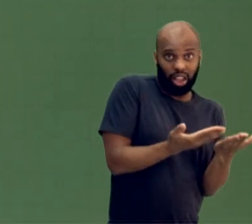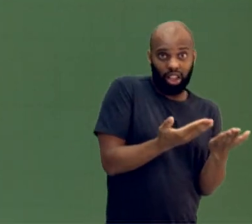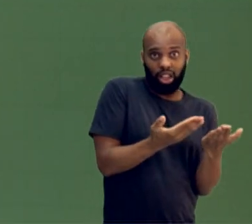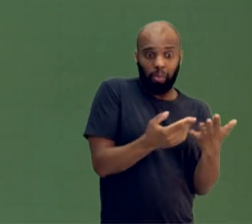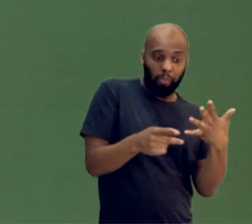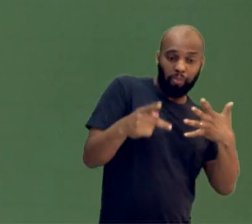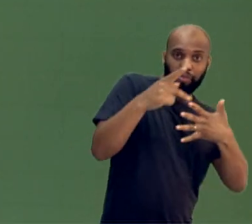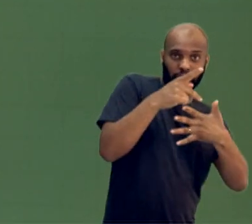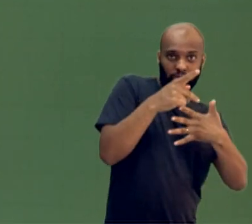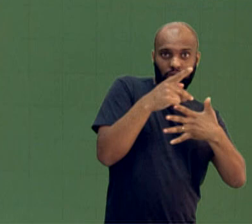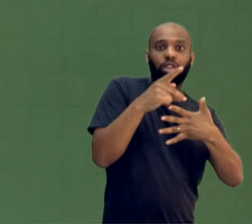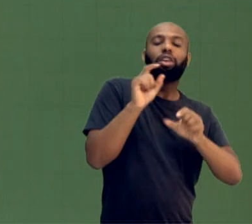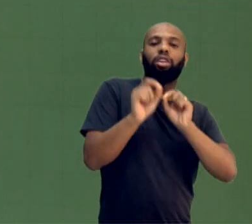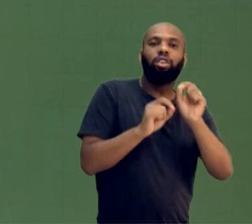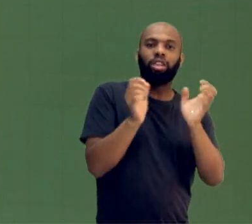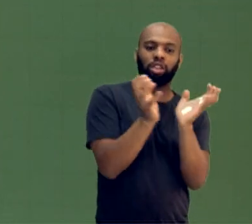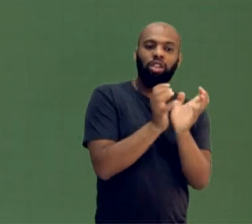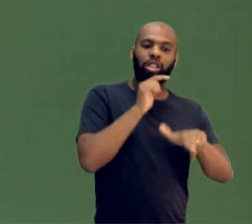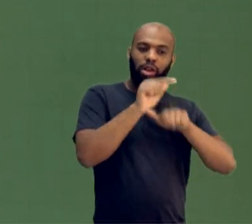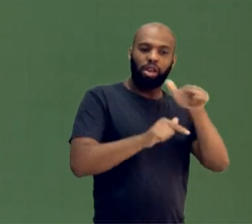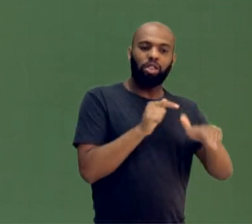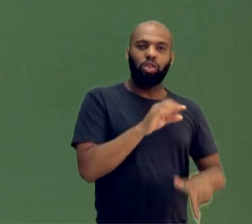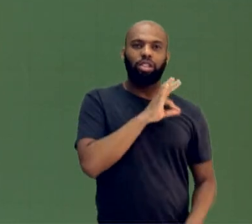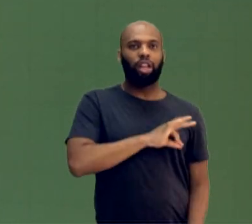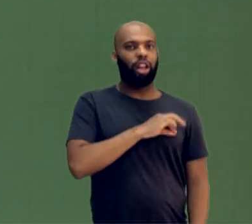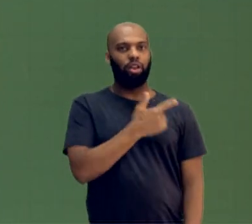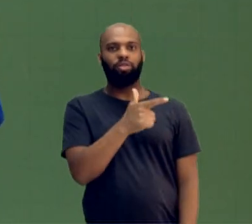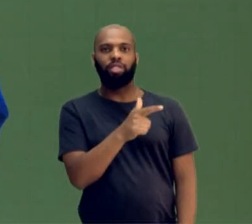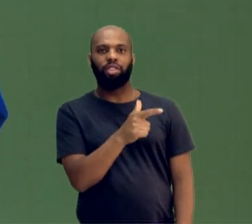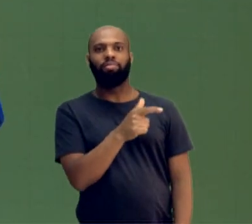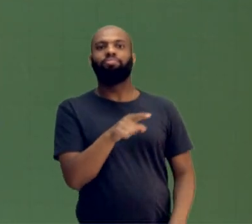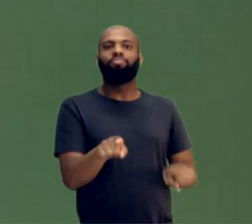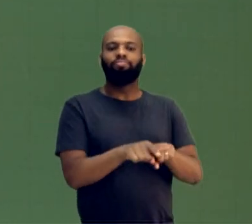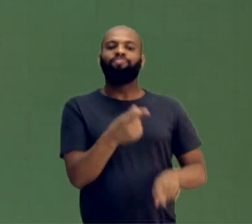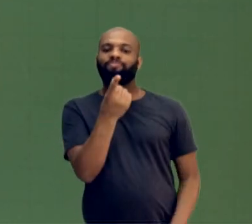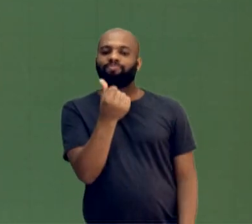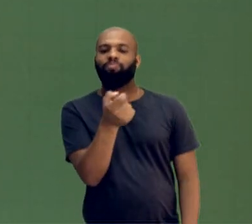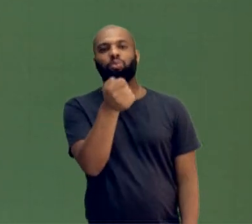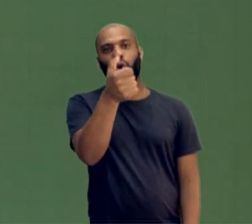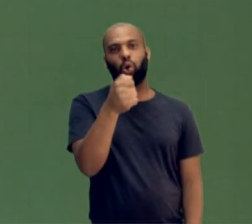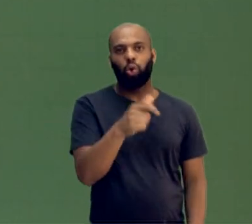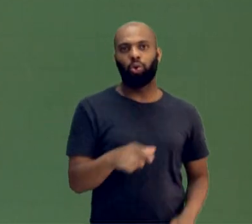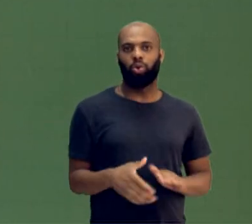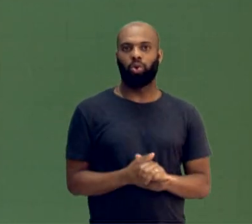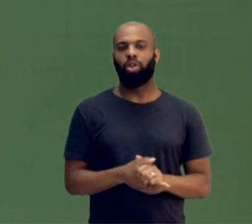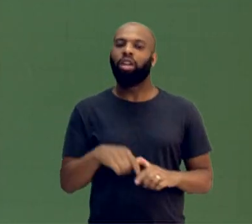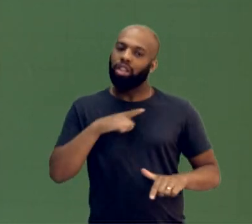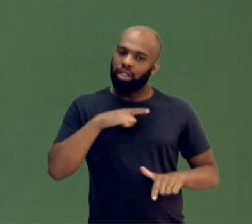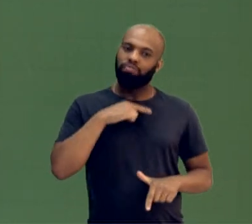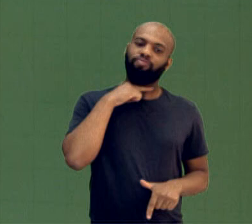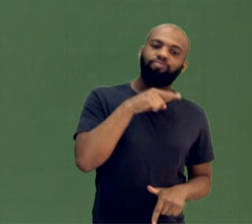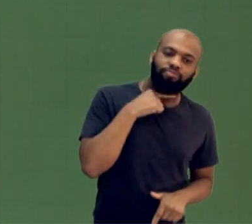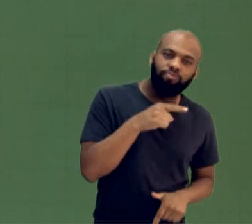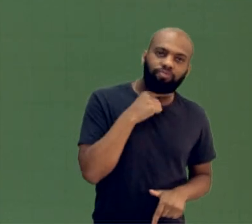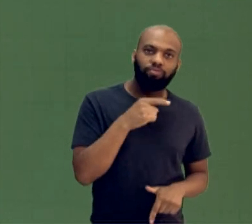classe trabalhadora, uma classe menos abastada, uma classe que passa, né, por mais dificuldades.